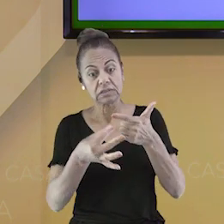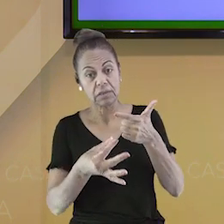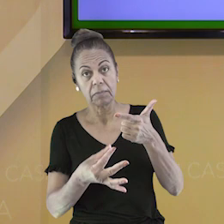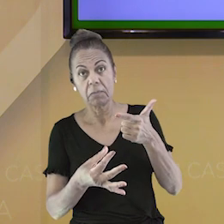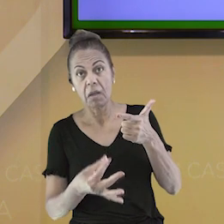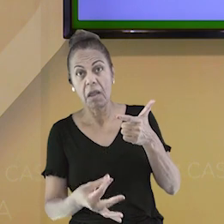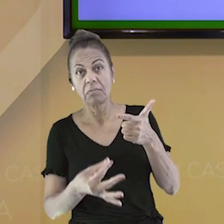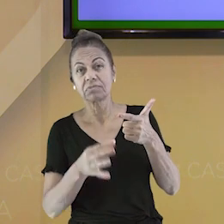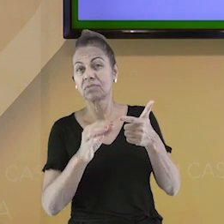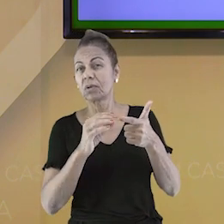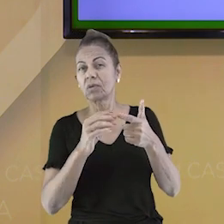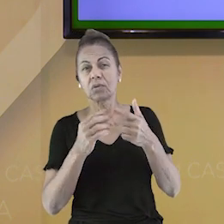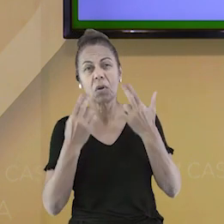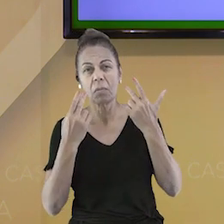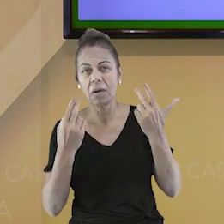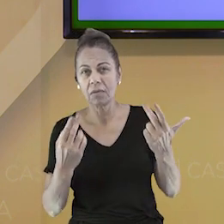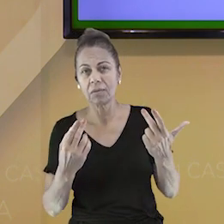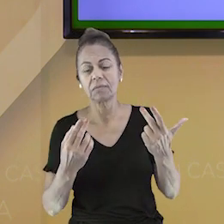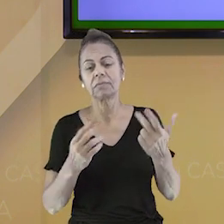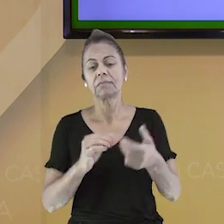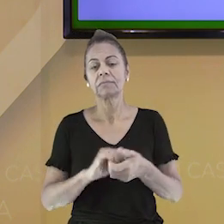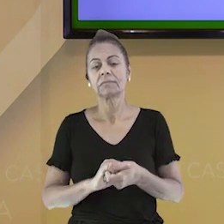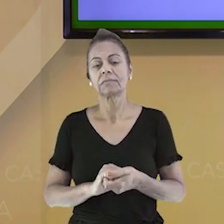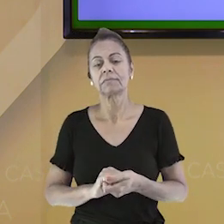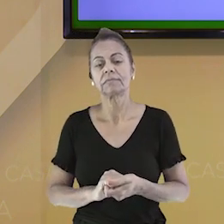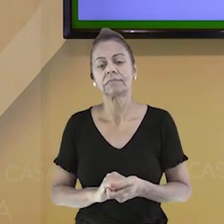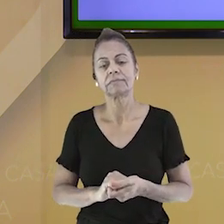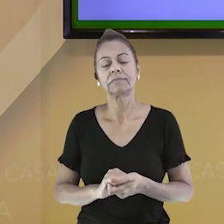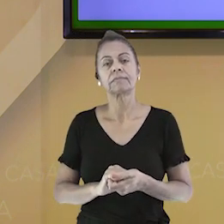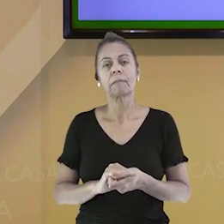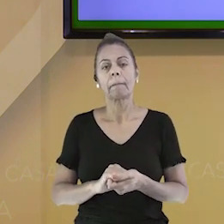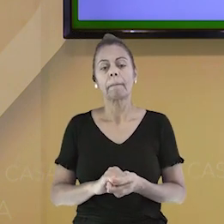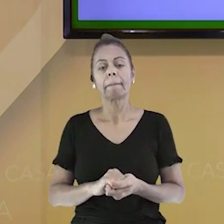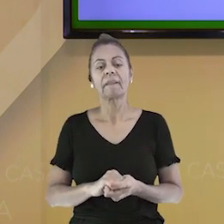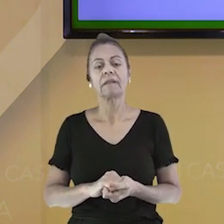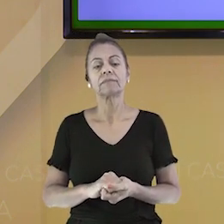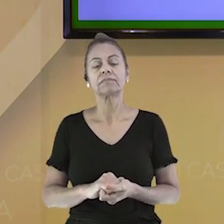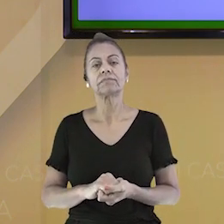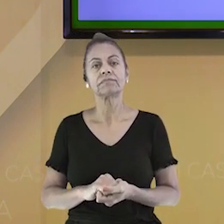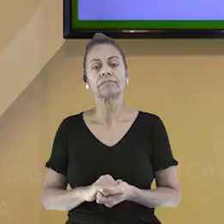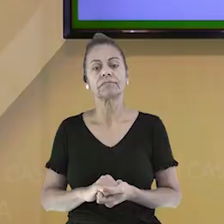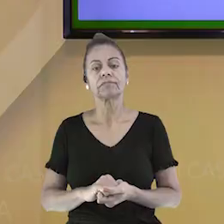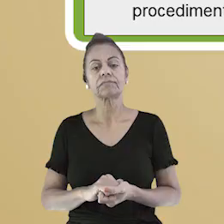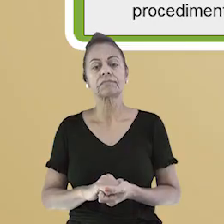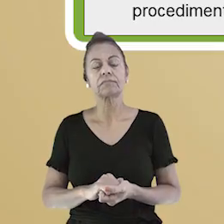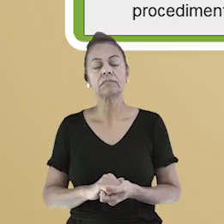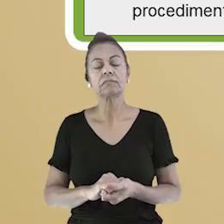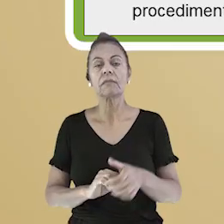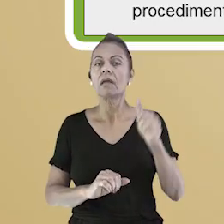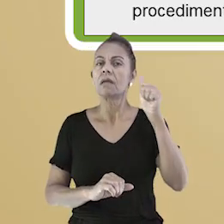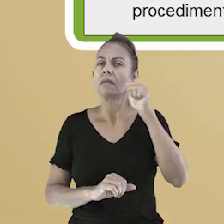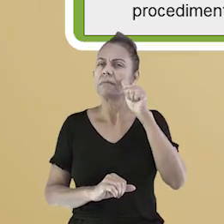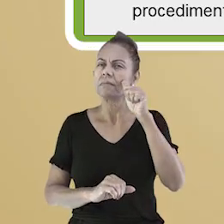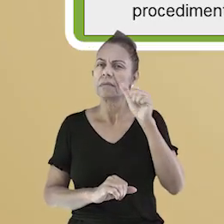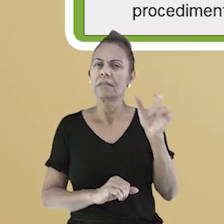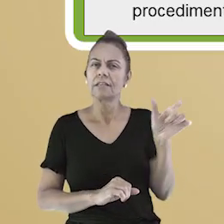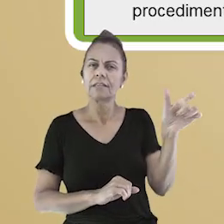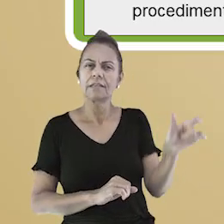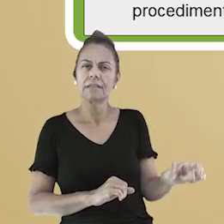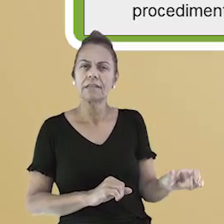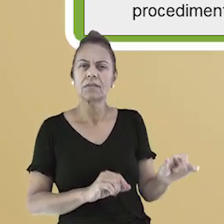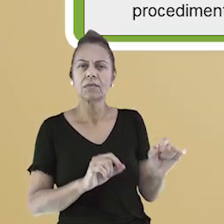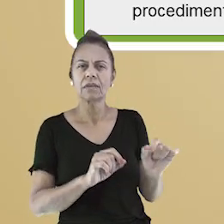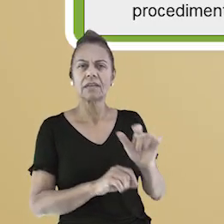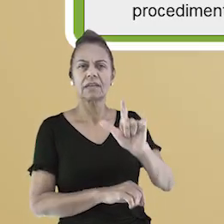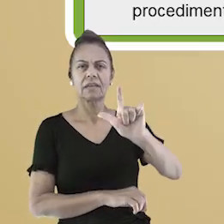ele só é reversível por cirurgia. O homem não consegue se recuperar naturalmente desse procedimento. No caso feminino, o